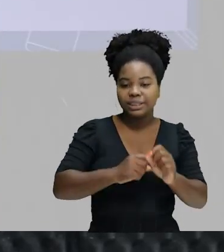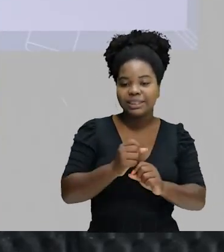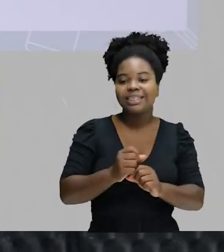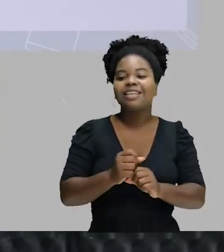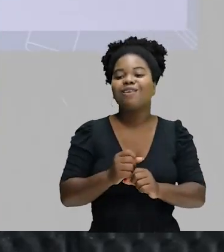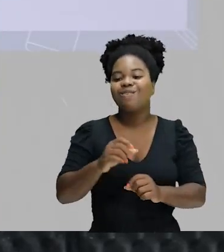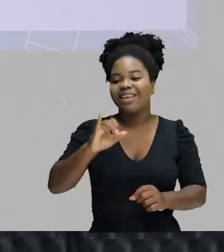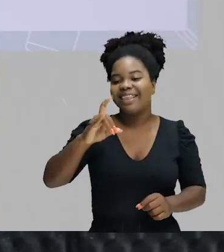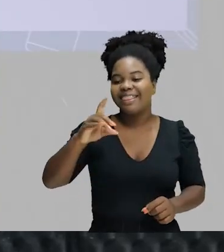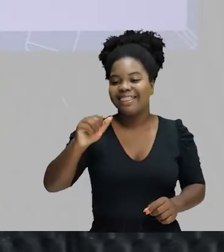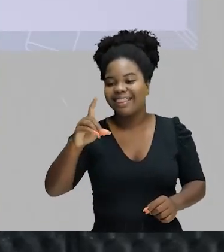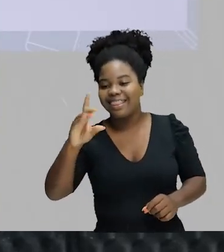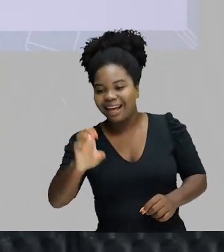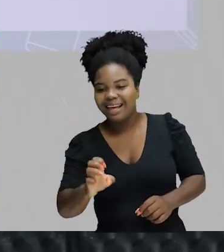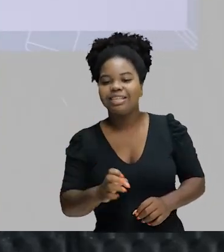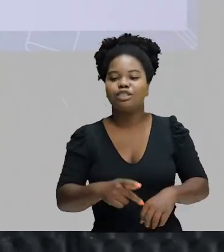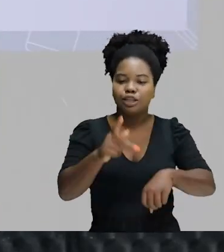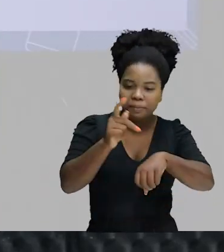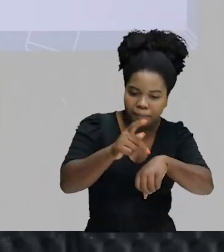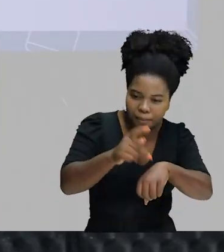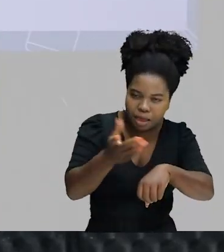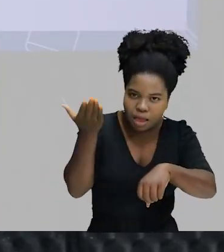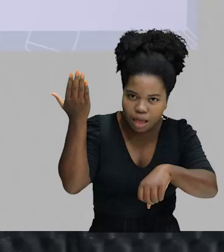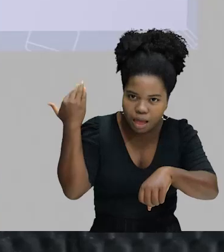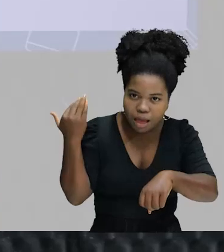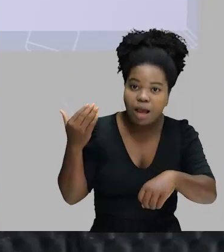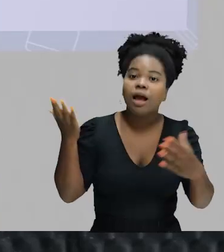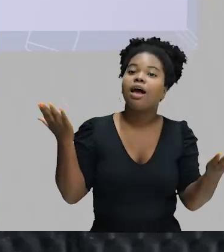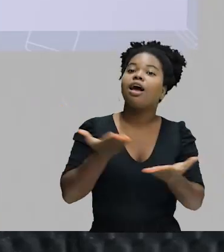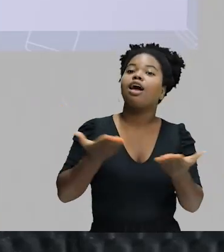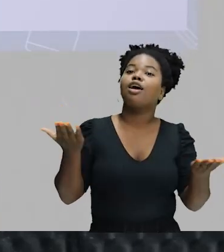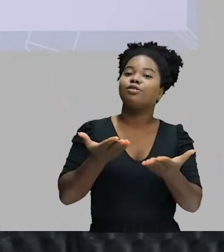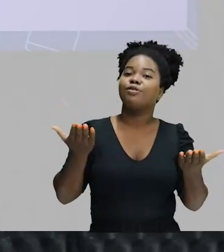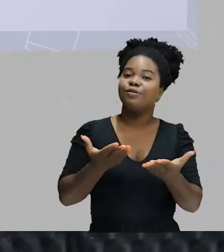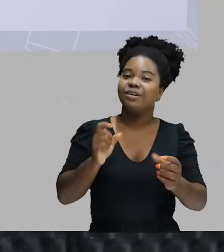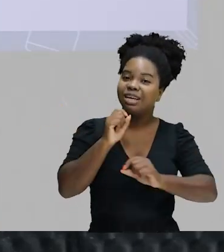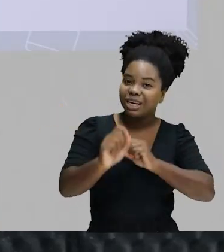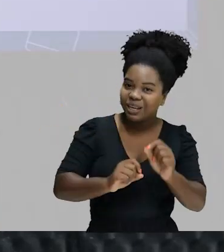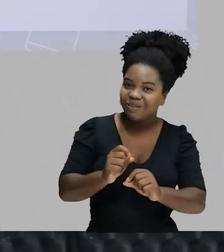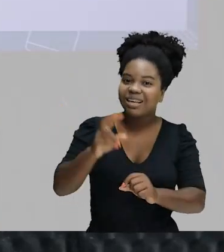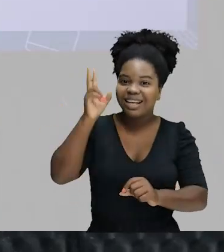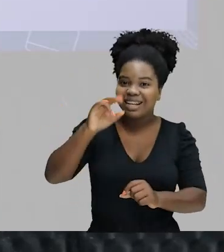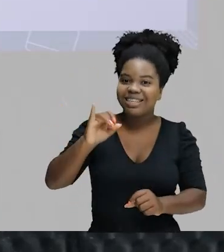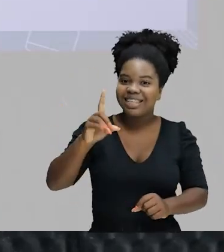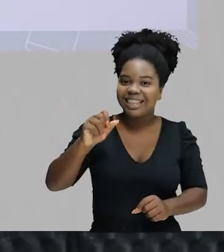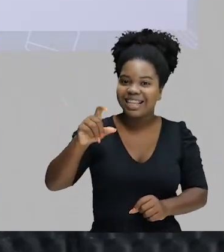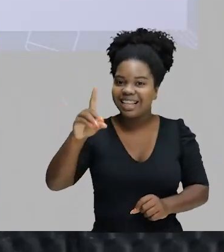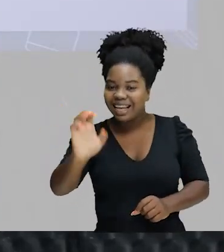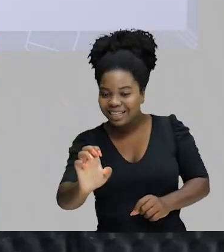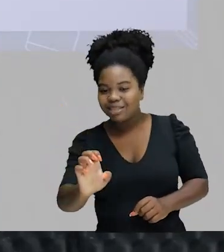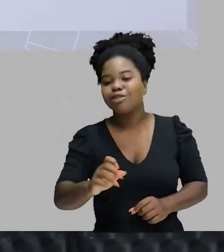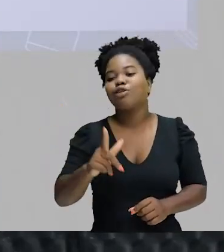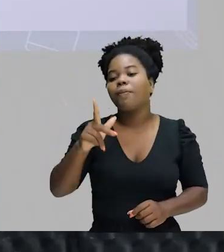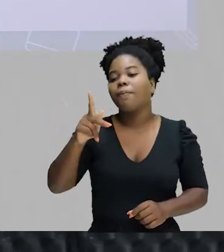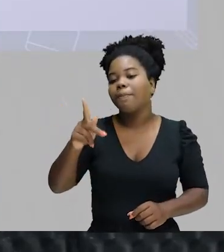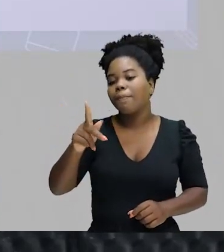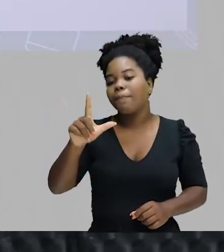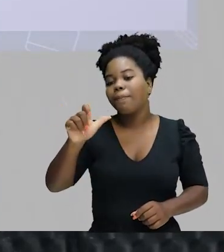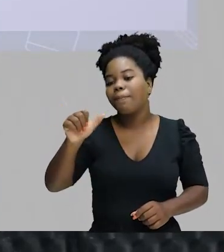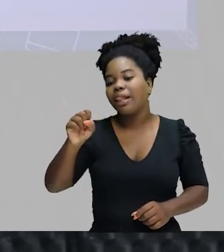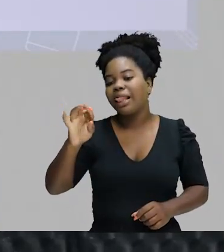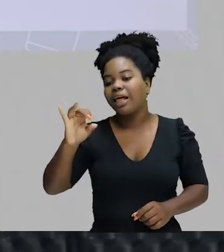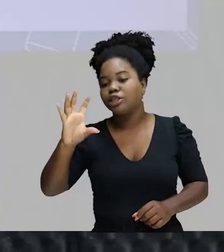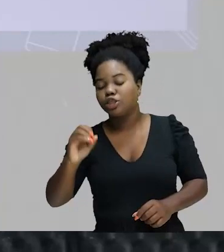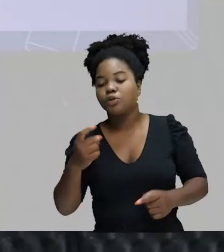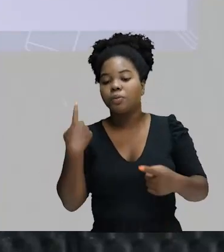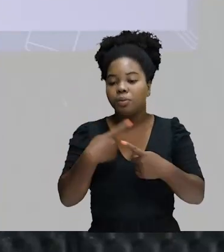do ferro, a idade do plástico. Porque muito da nossa vida, do nosso cotidiano, do nosso dia a